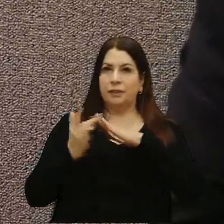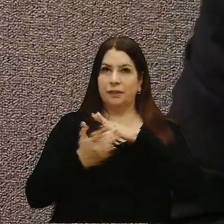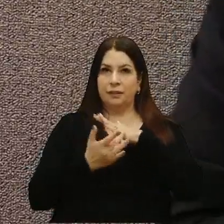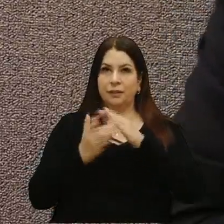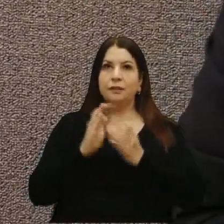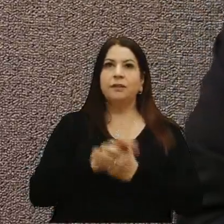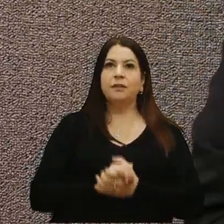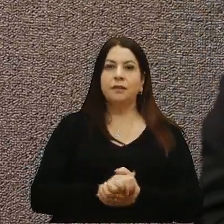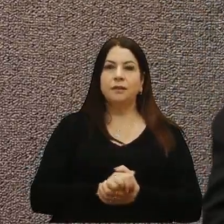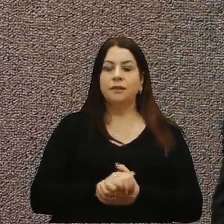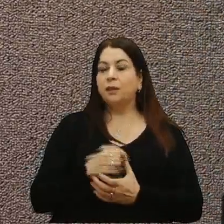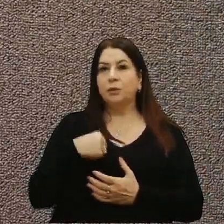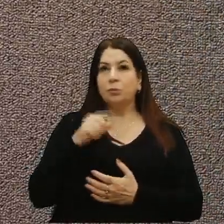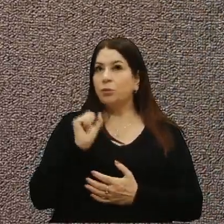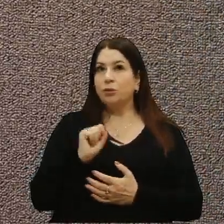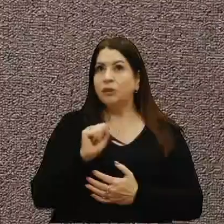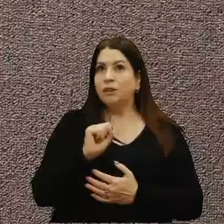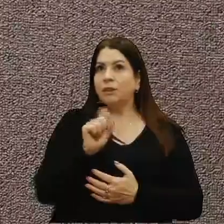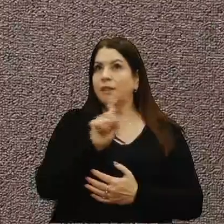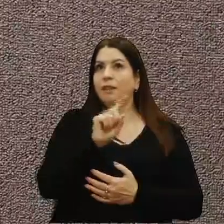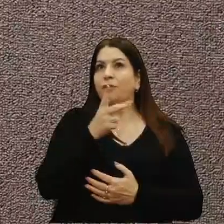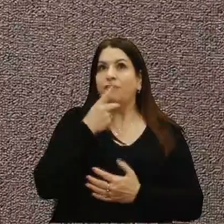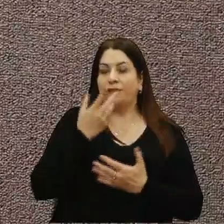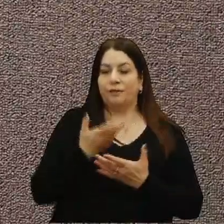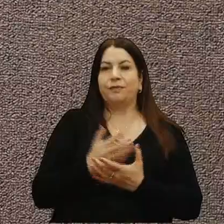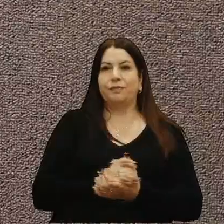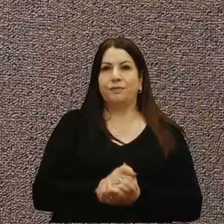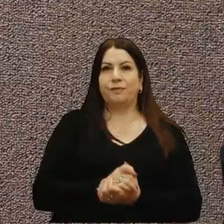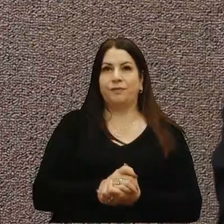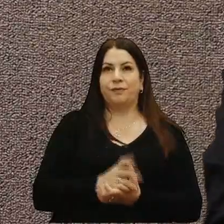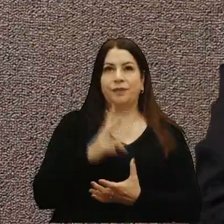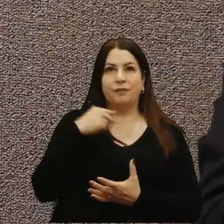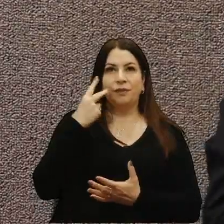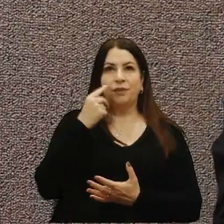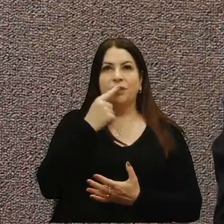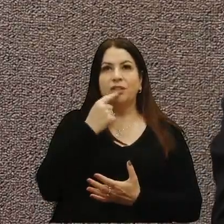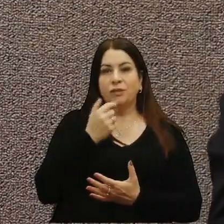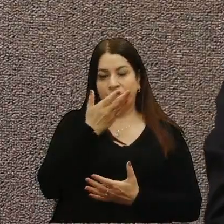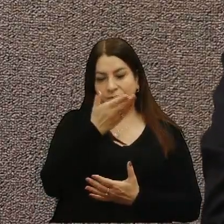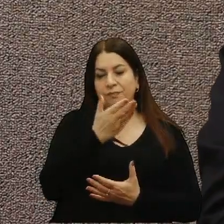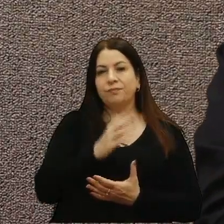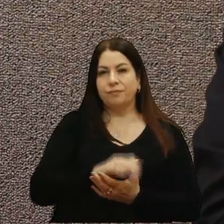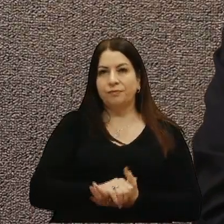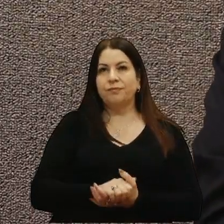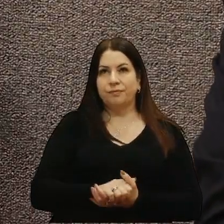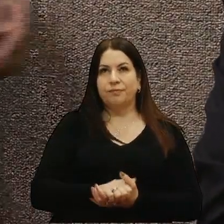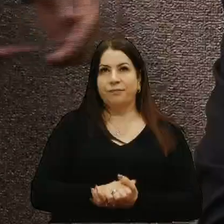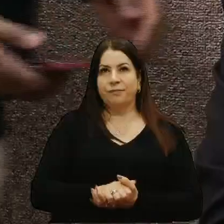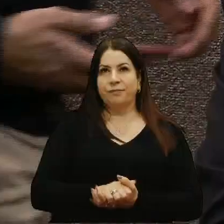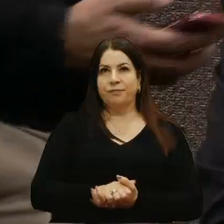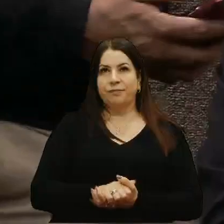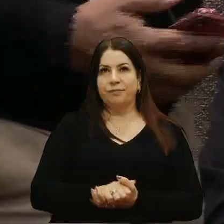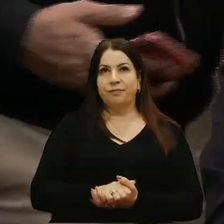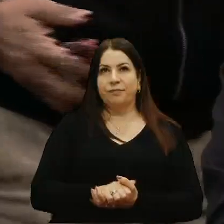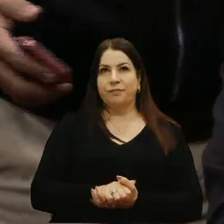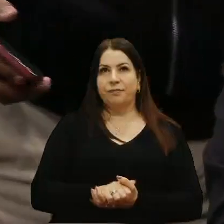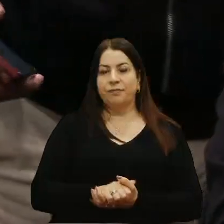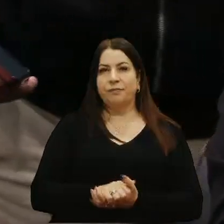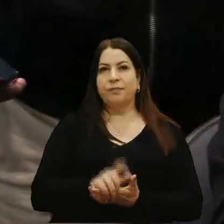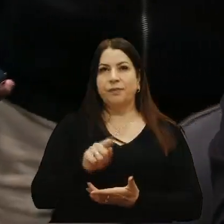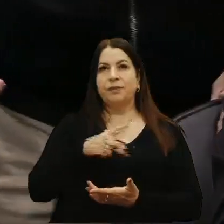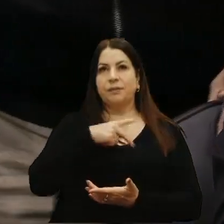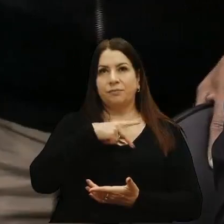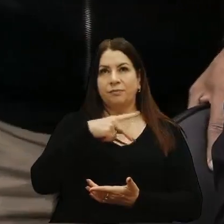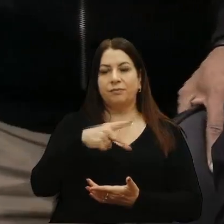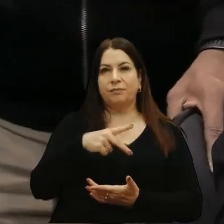sociais. Eu não poderia deixar de repercutir, vereadora Rose, Vossa Excelência, que é a presidente